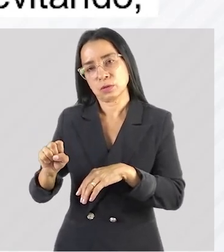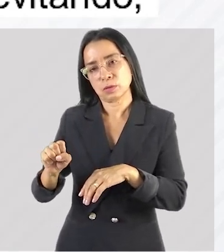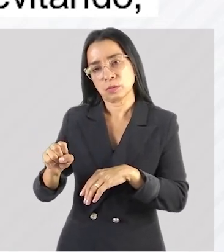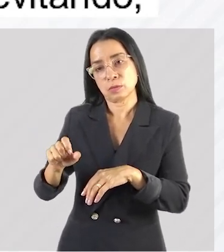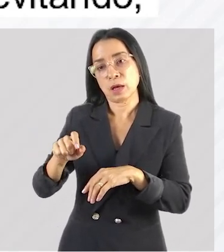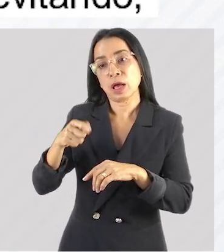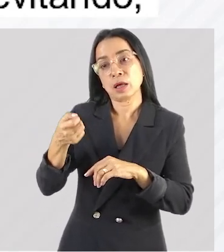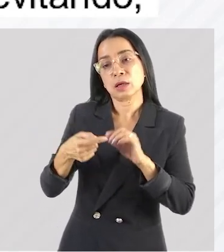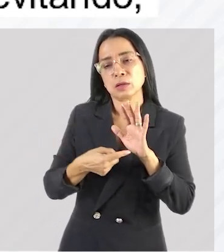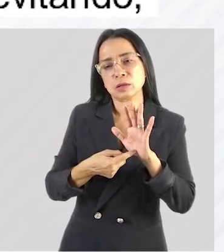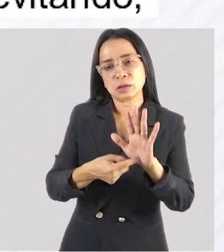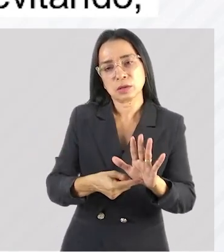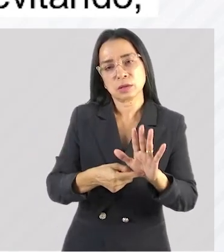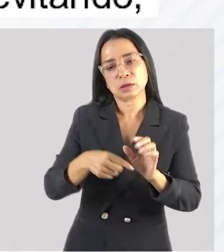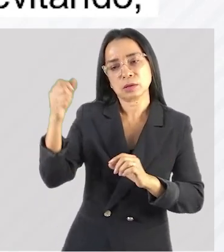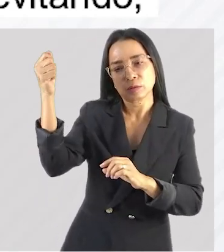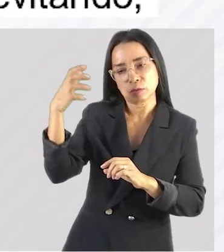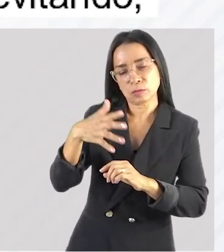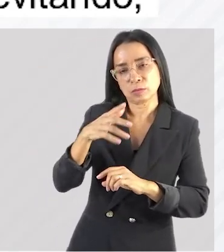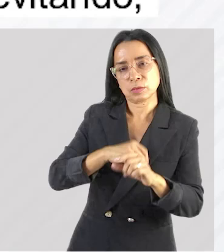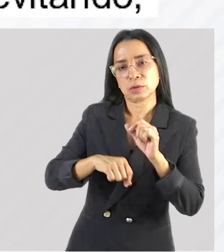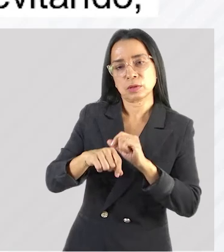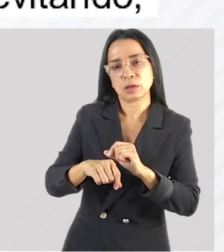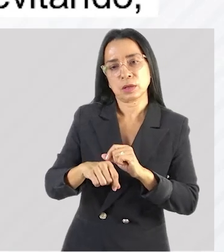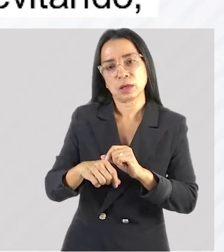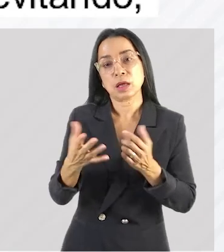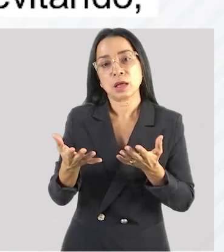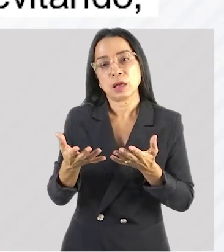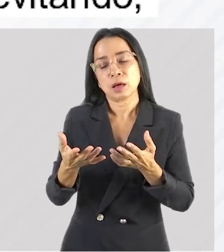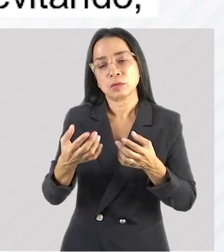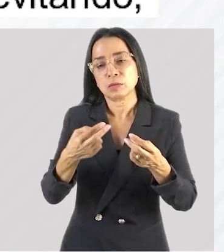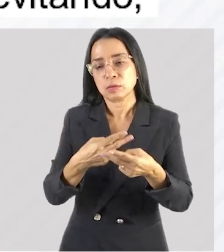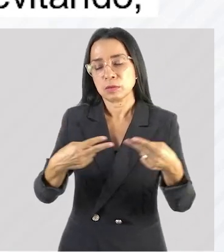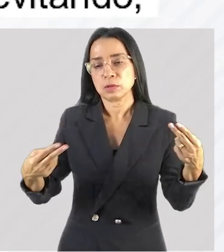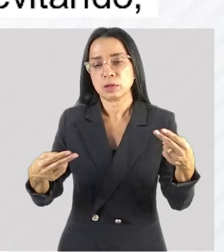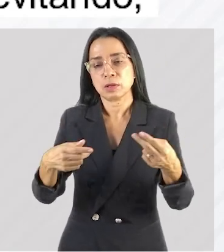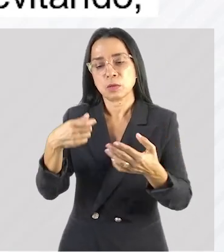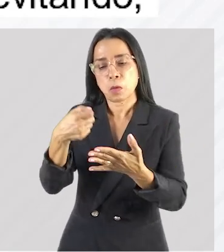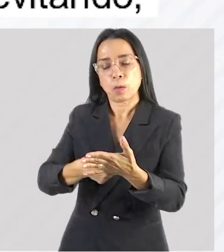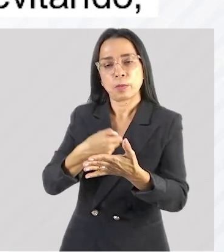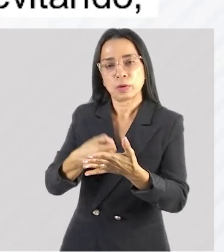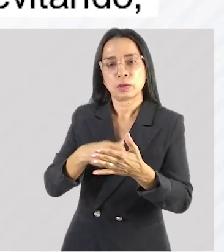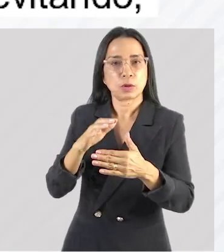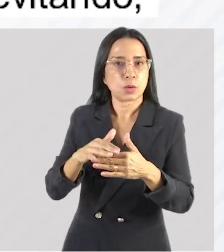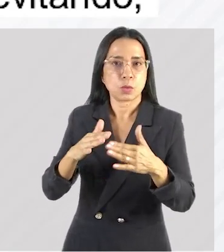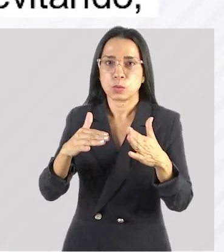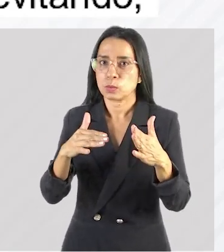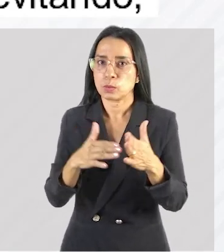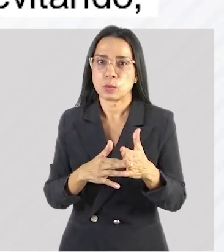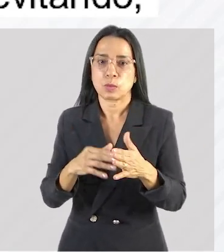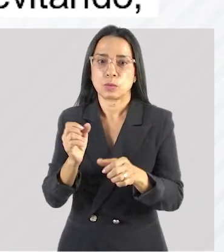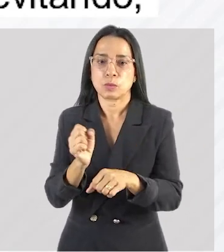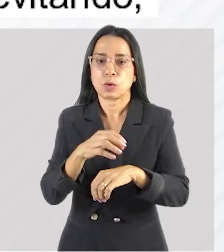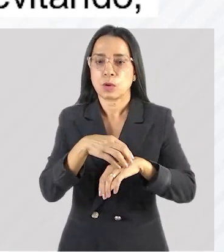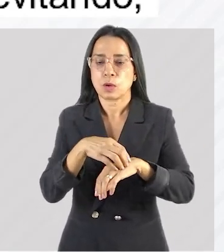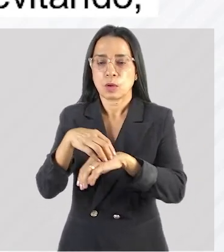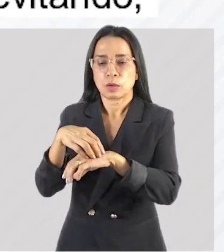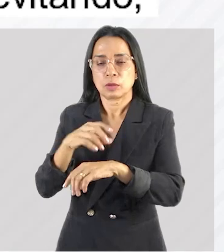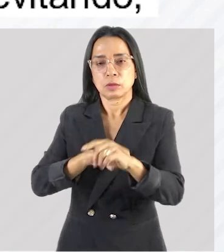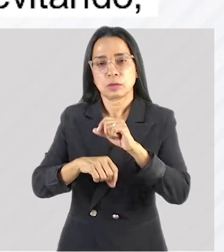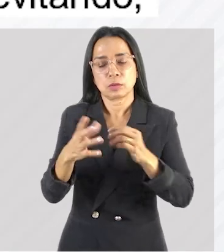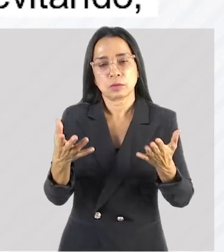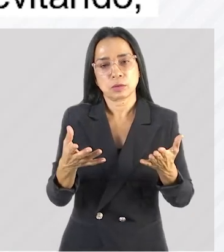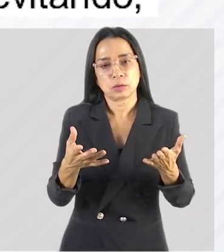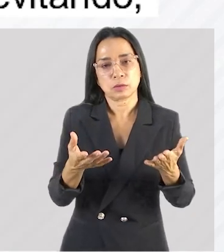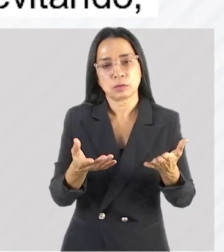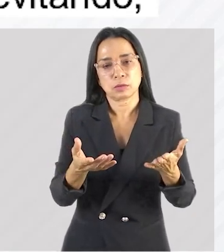e refletora de emergência, é um item obrigatório em todos os automóveis, de